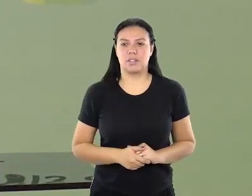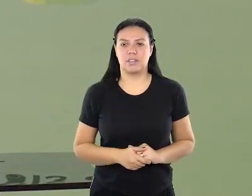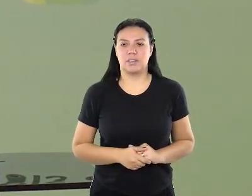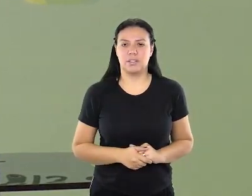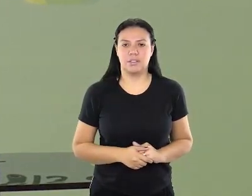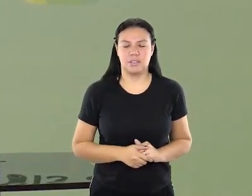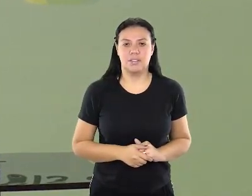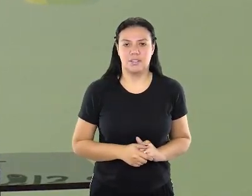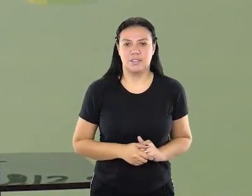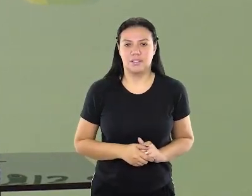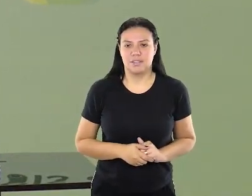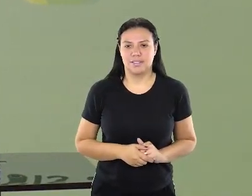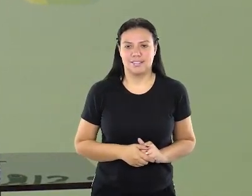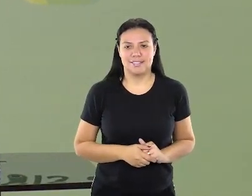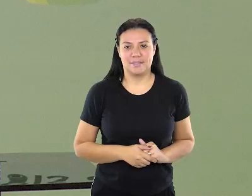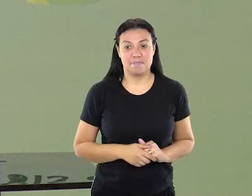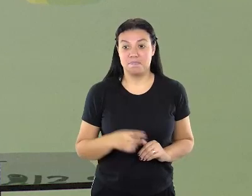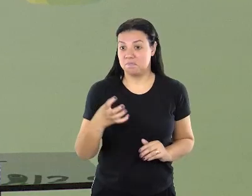Jonas,